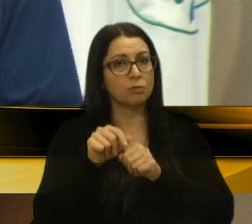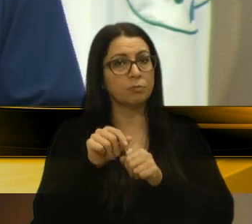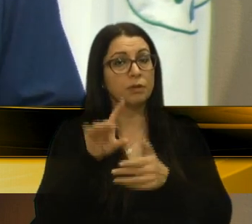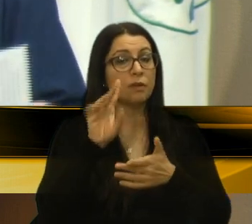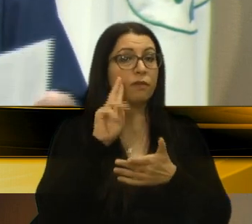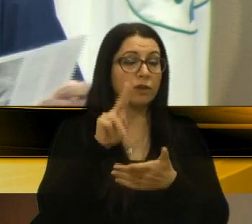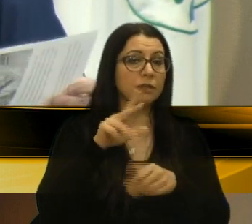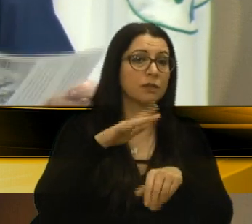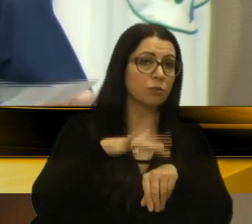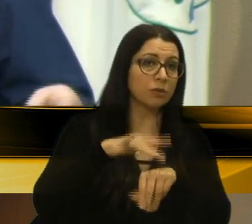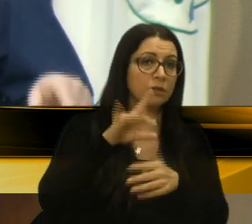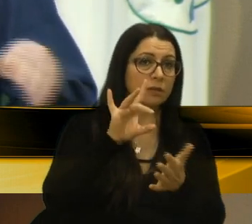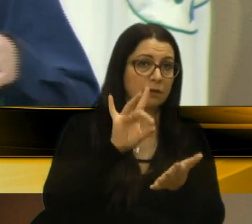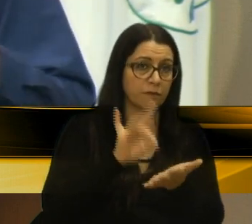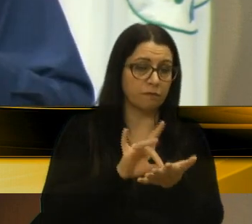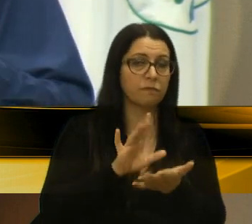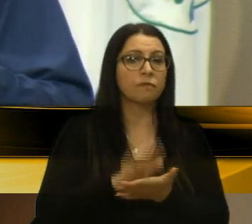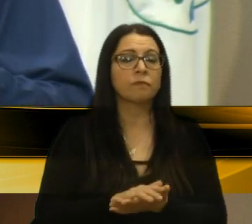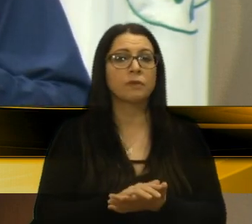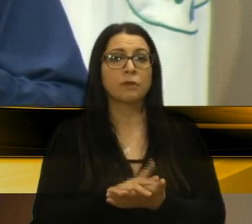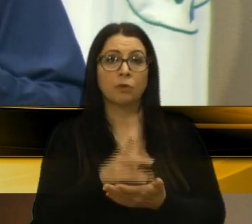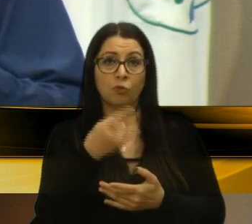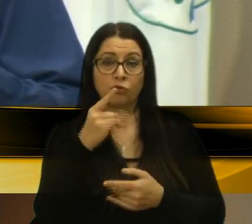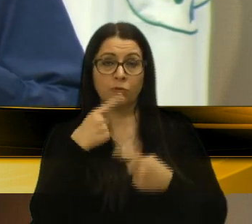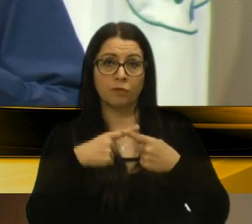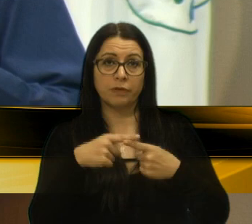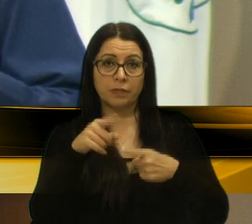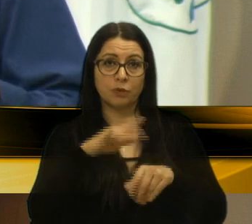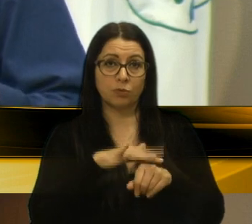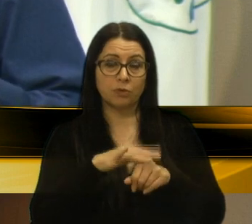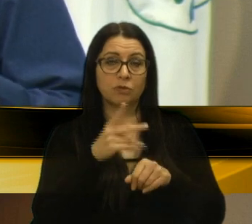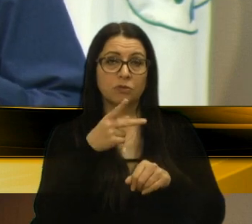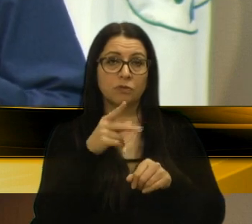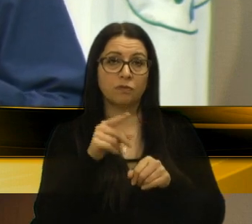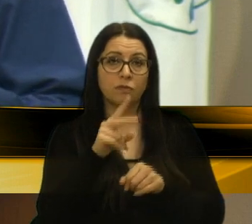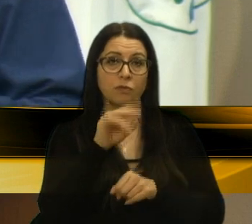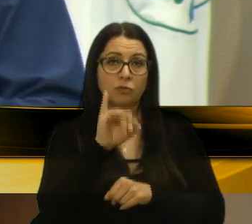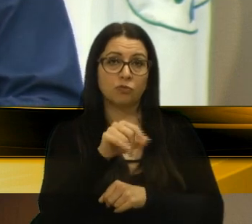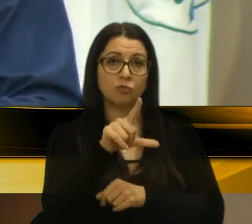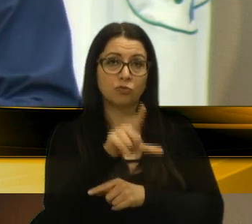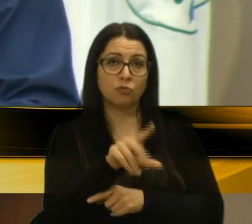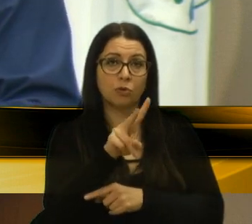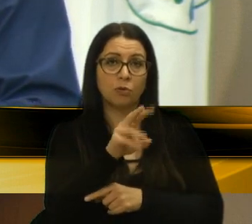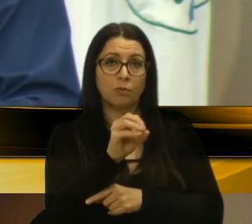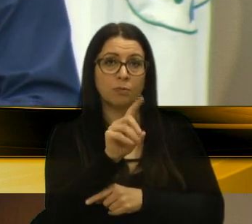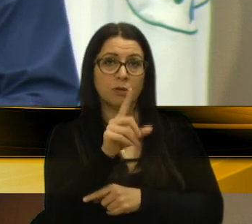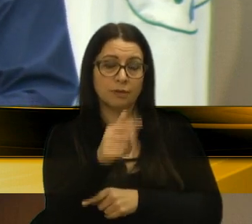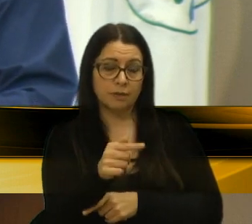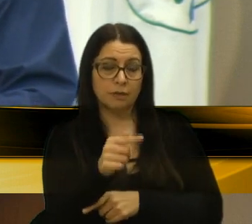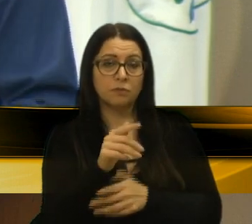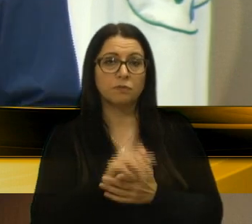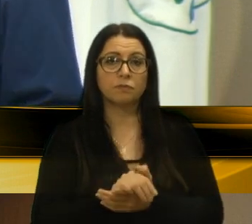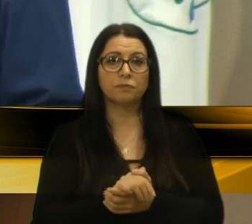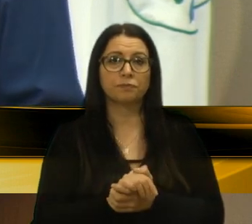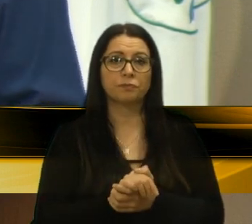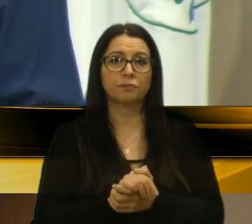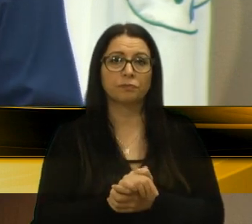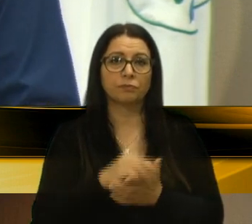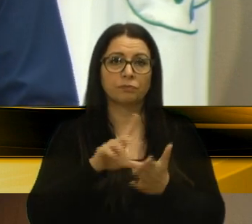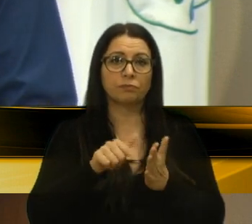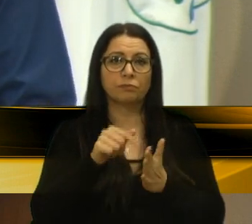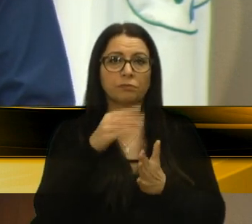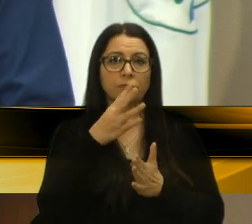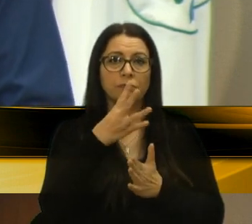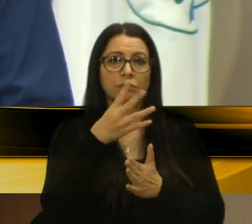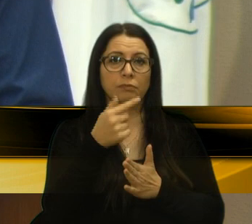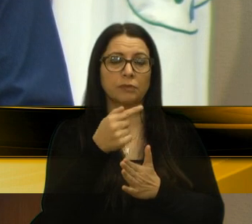confirmação da doença. A última vez que a doença tinha se manifestado foi em julho de 2017, depois de